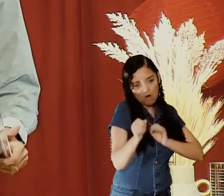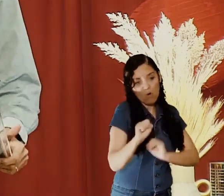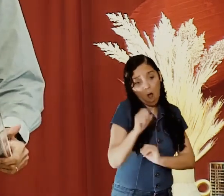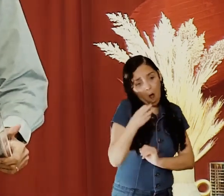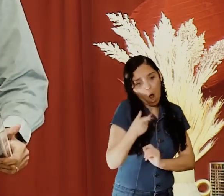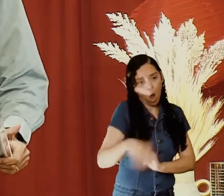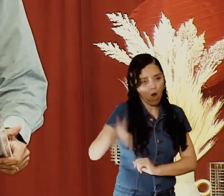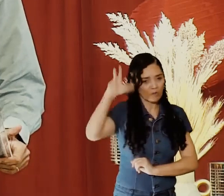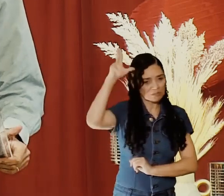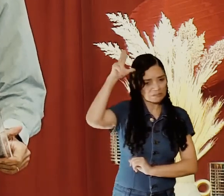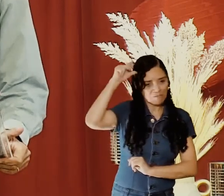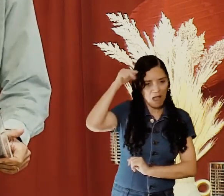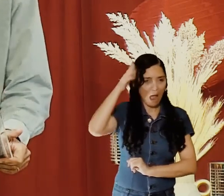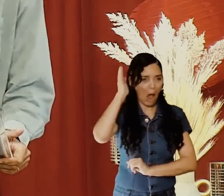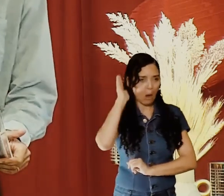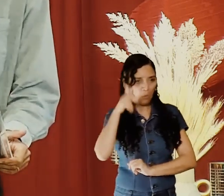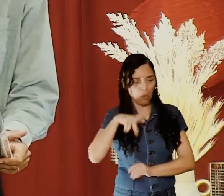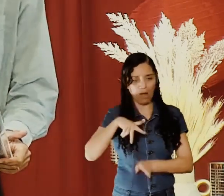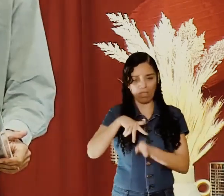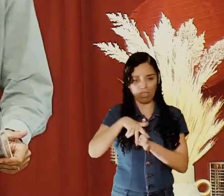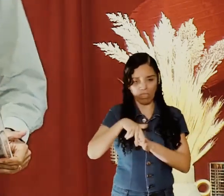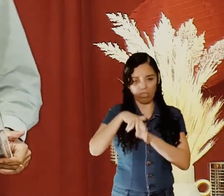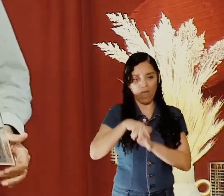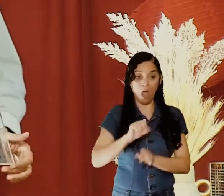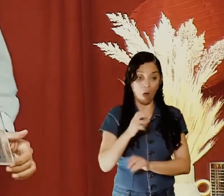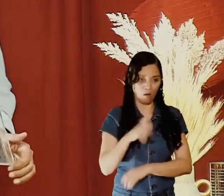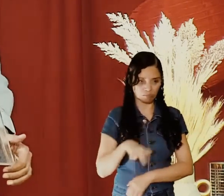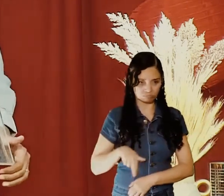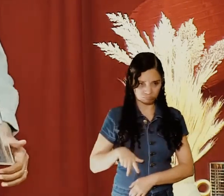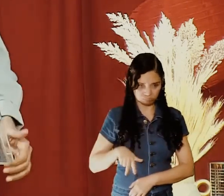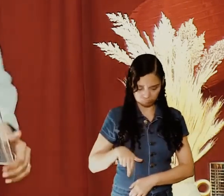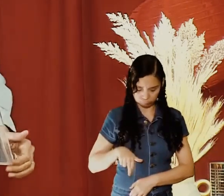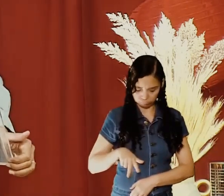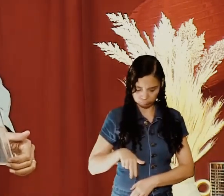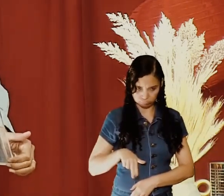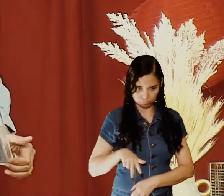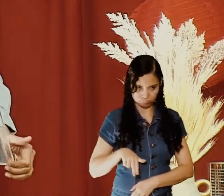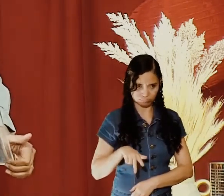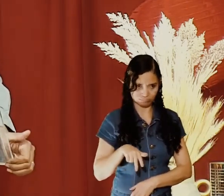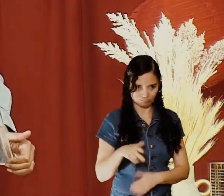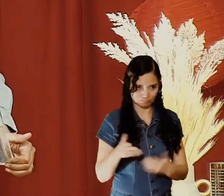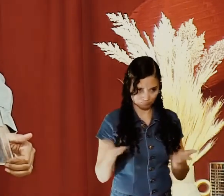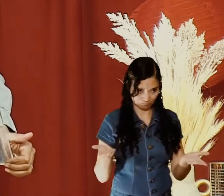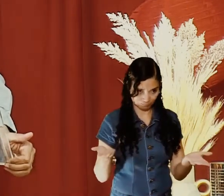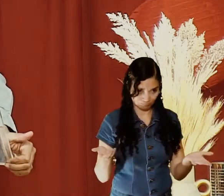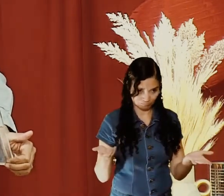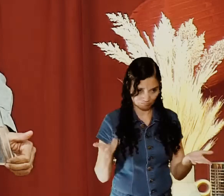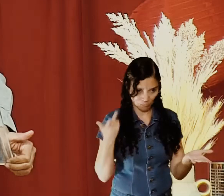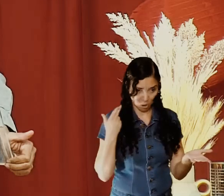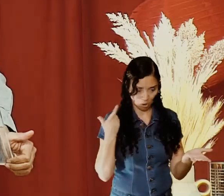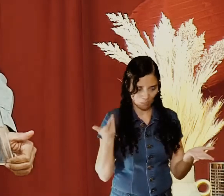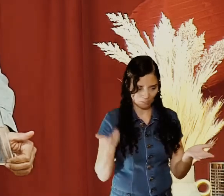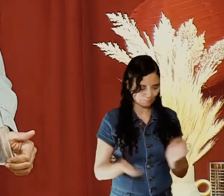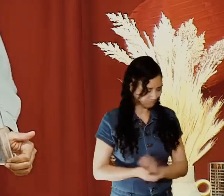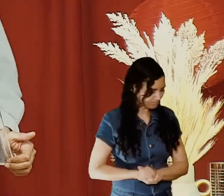lombo de animais. Sendo que Maria estava grávida, já prestes a dar à